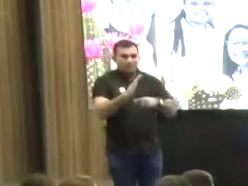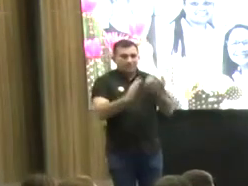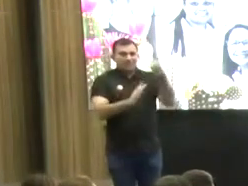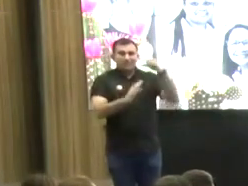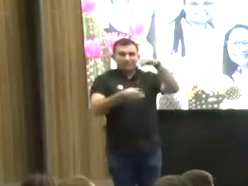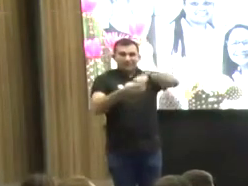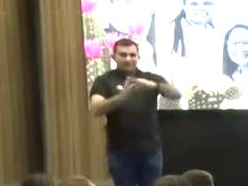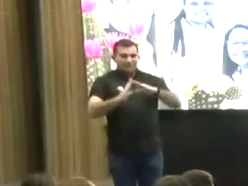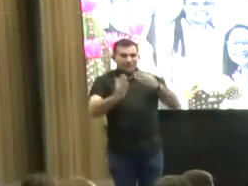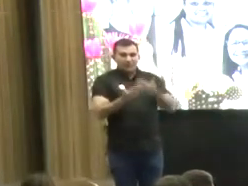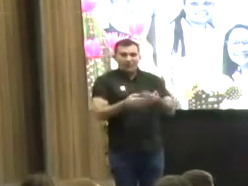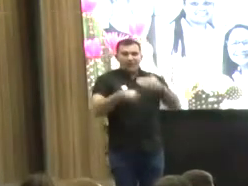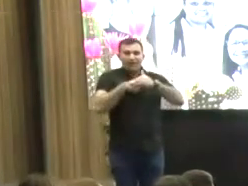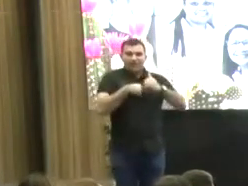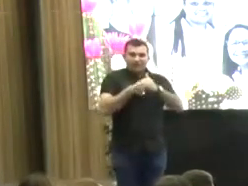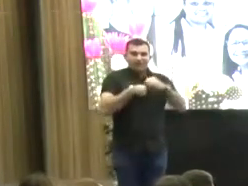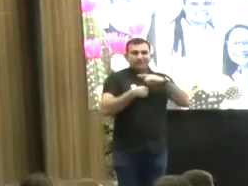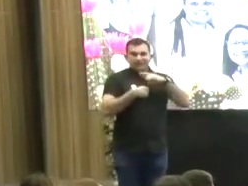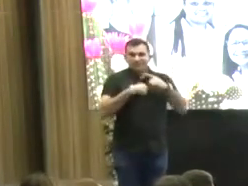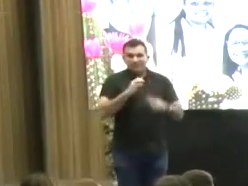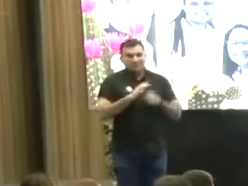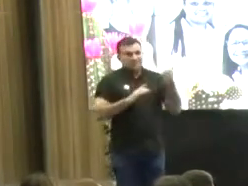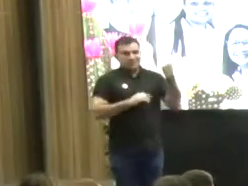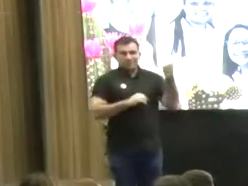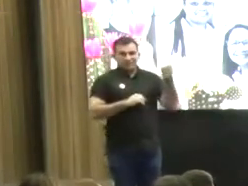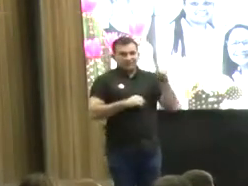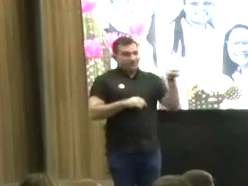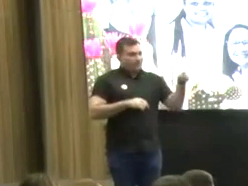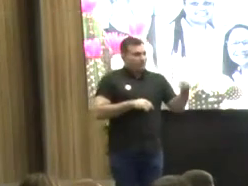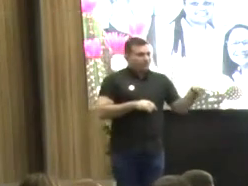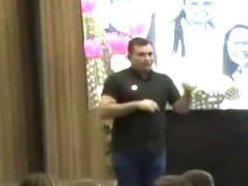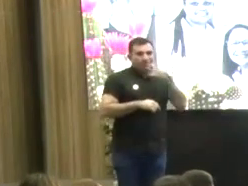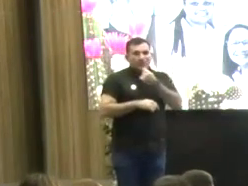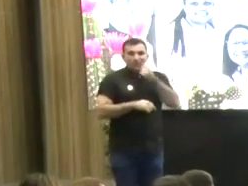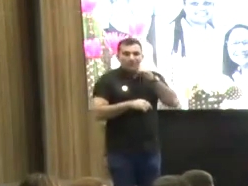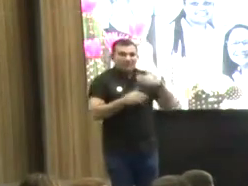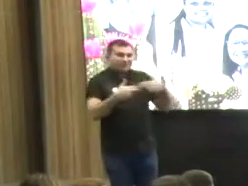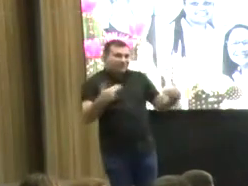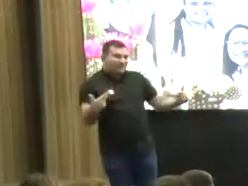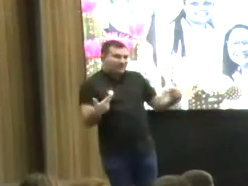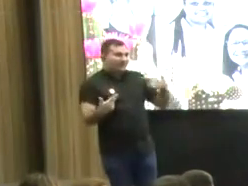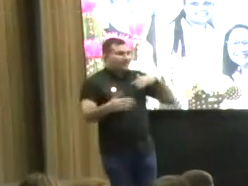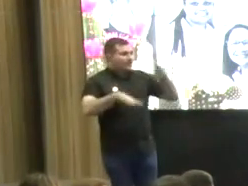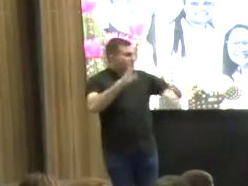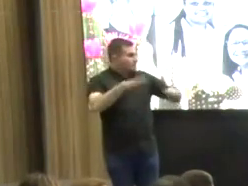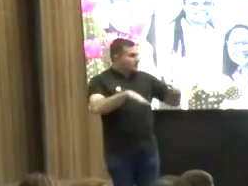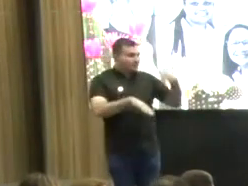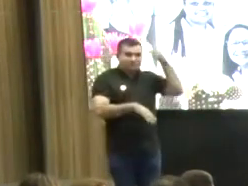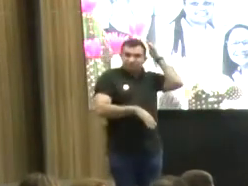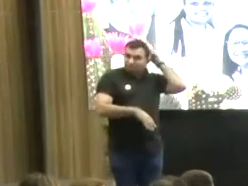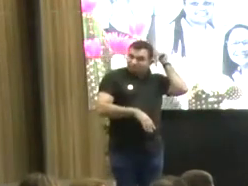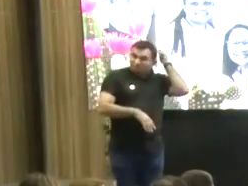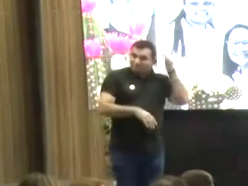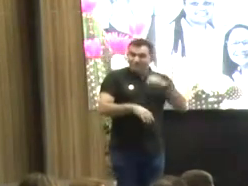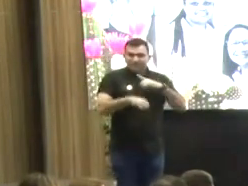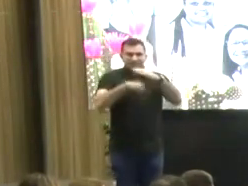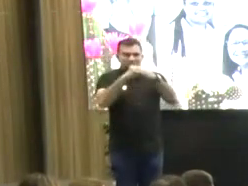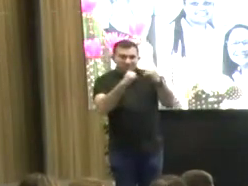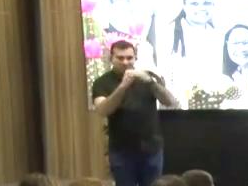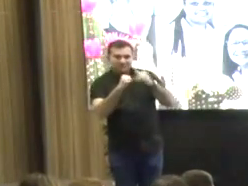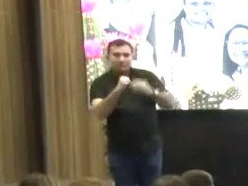um carinho. Como professor e professora, a gente passa a mão na cabeça deles, a gente